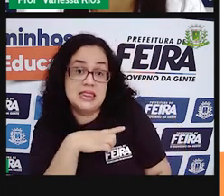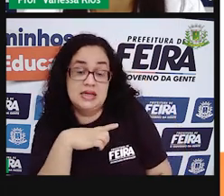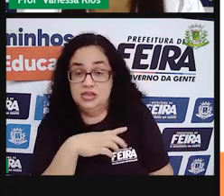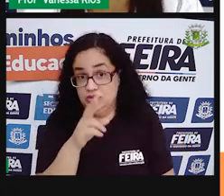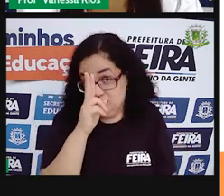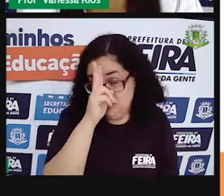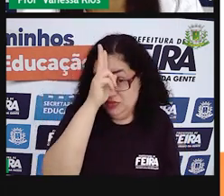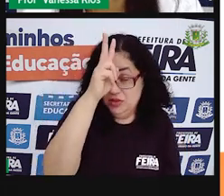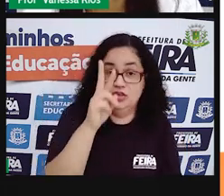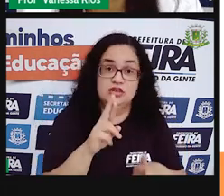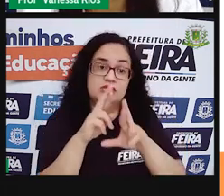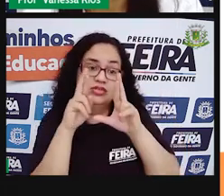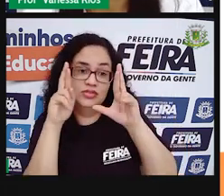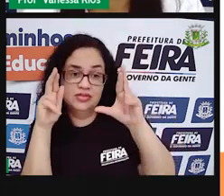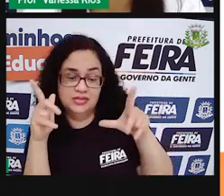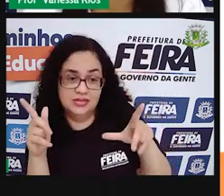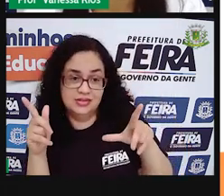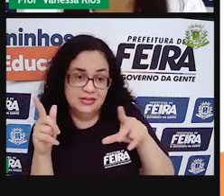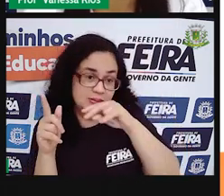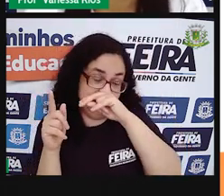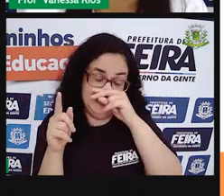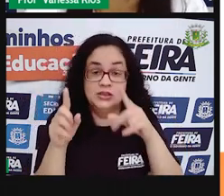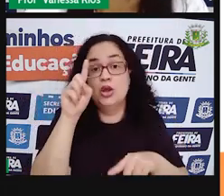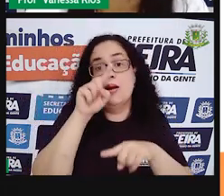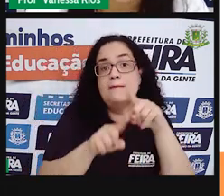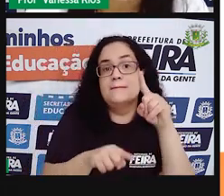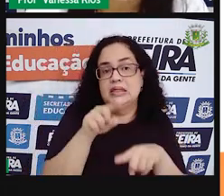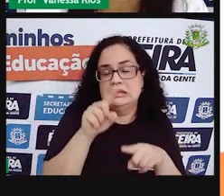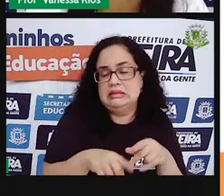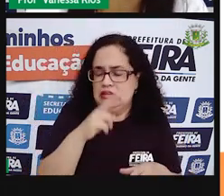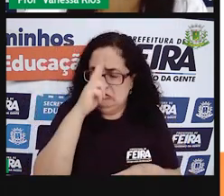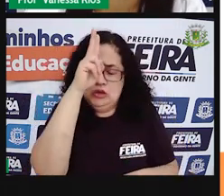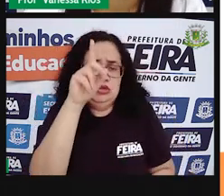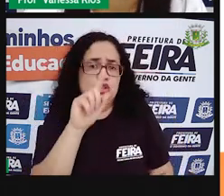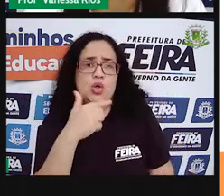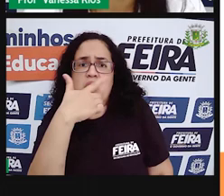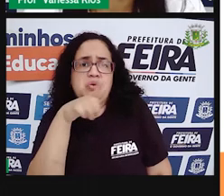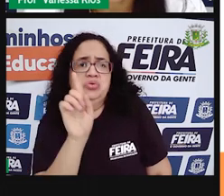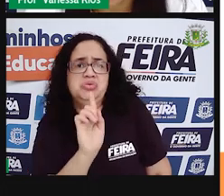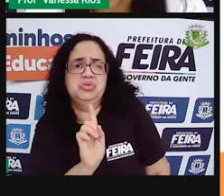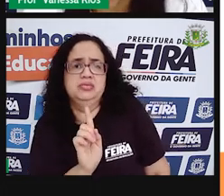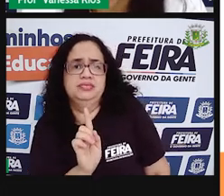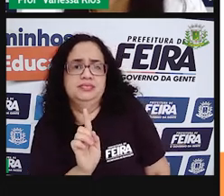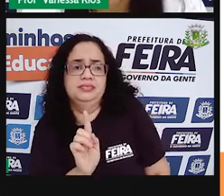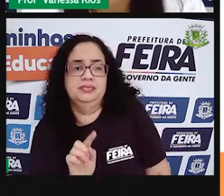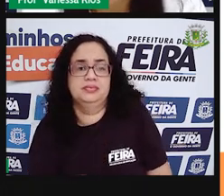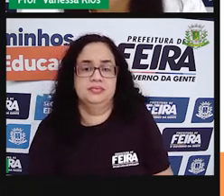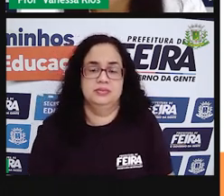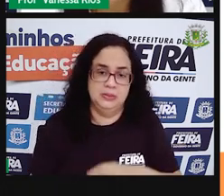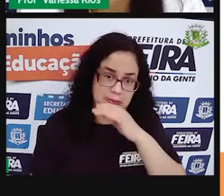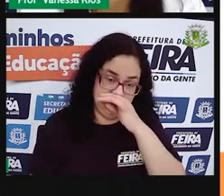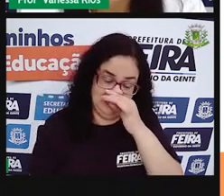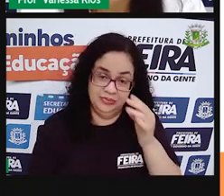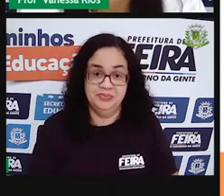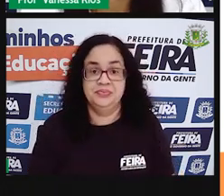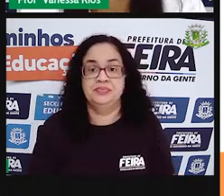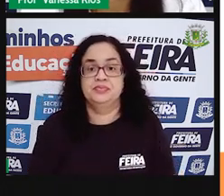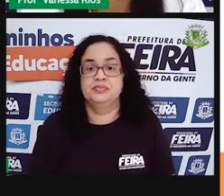resistências diferentes, né? Uns materiais são mais resistentes do que outros.